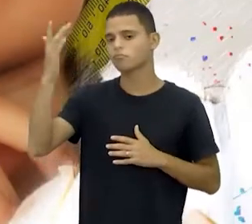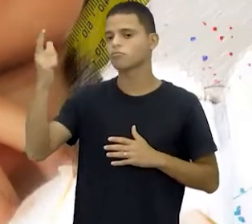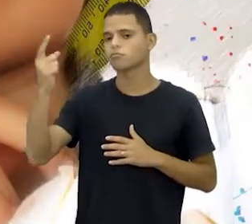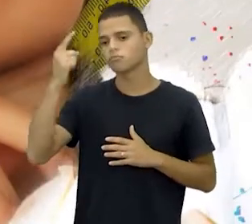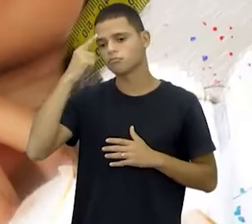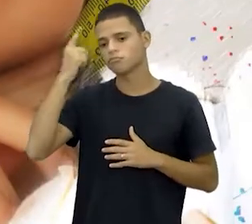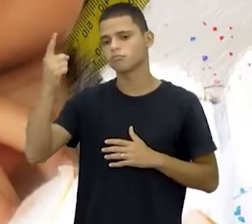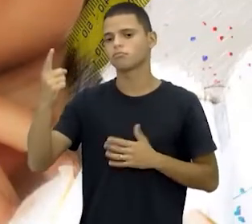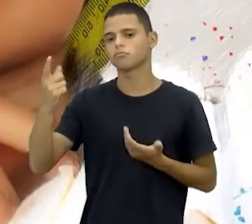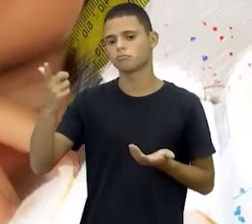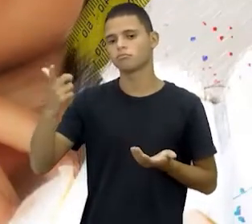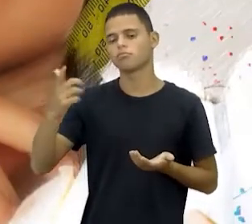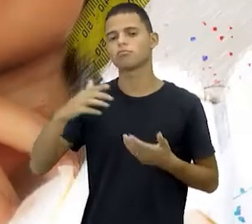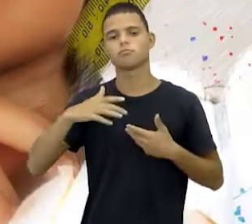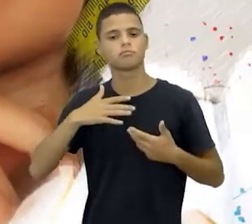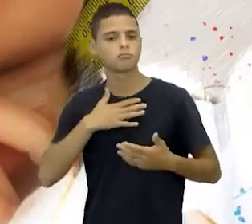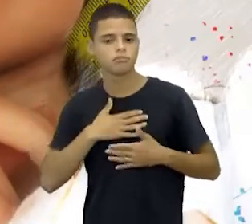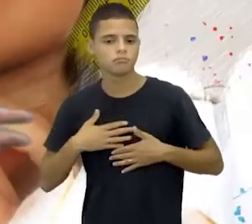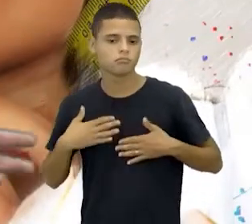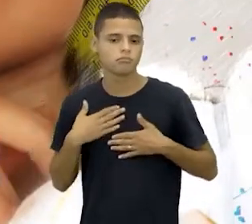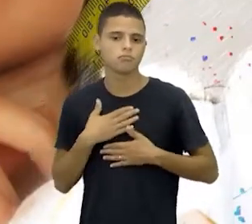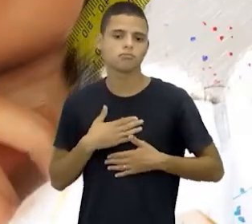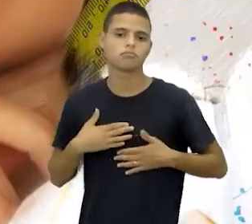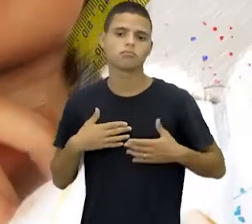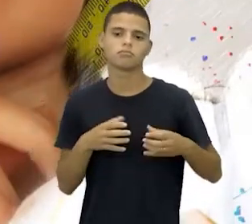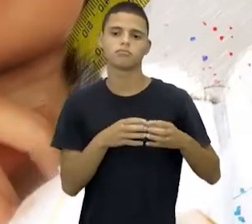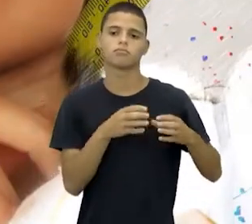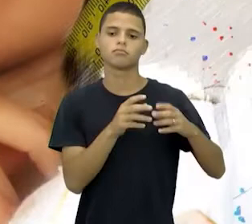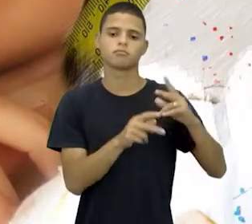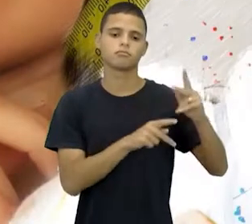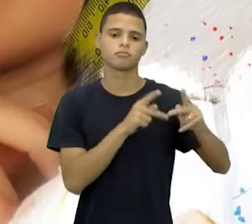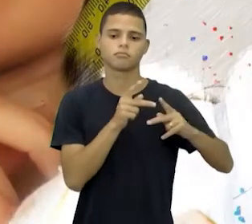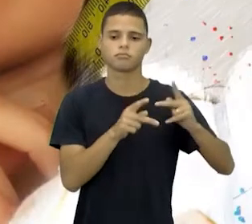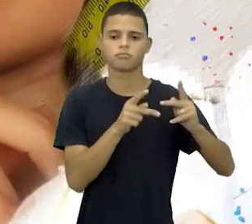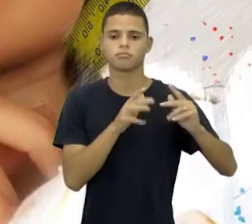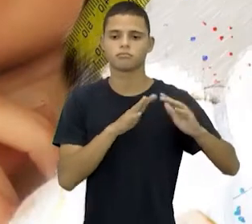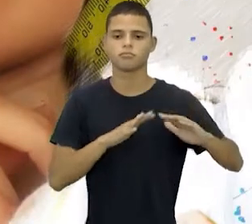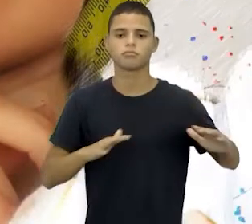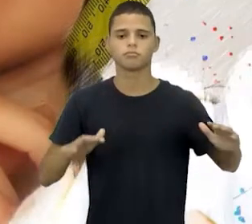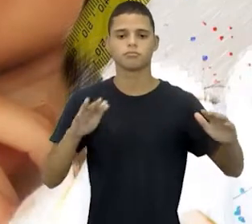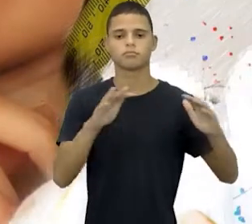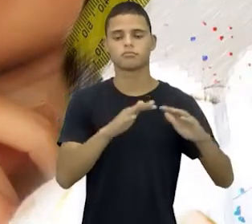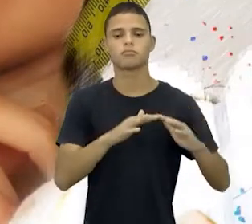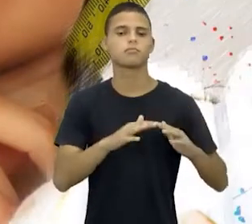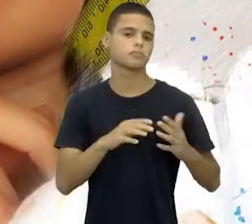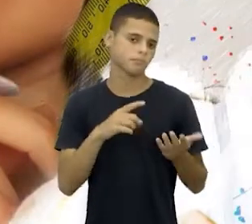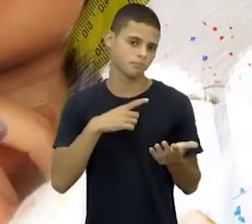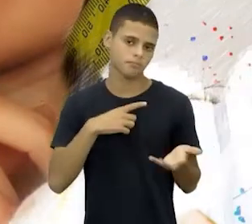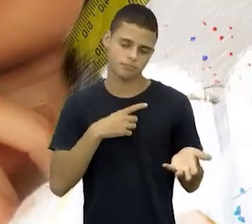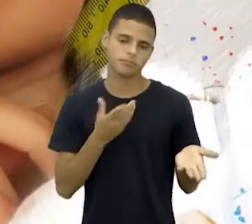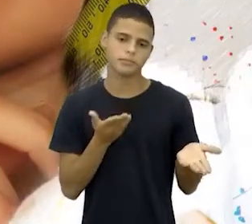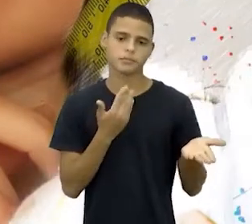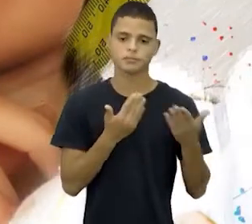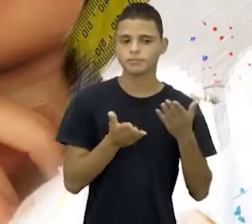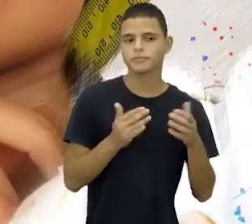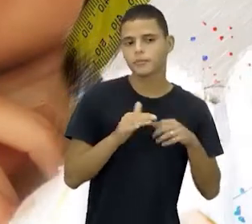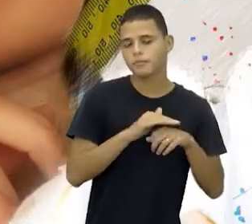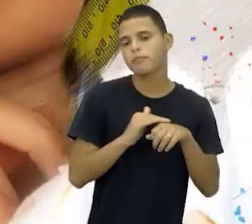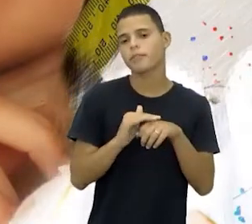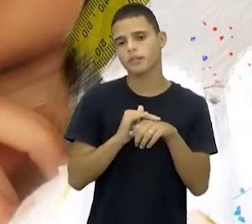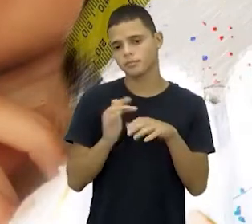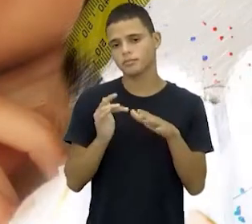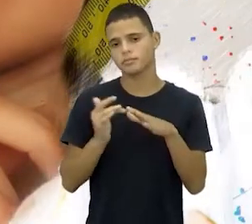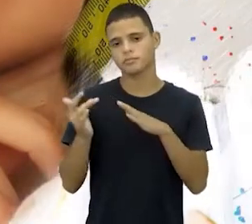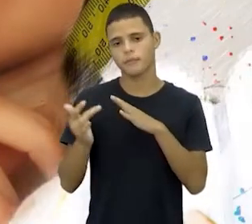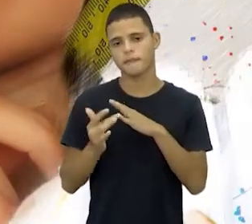Quem é que não interage muito? É um público bem, né, fechado ainda, que não interage hoje. Não tem como a gente não estar em contato com as